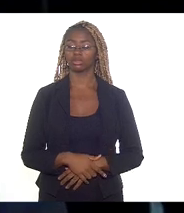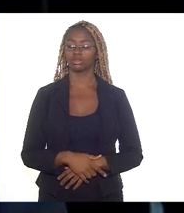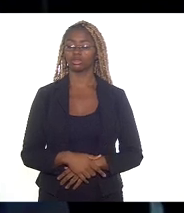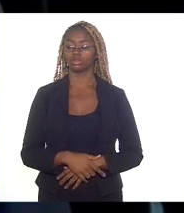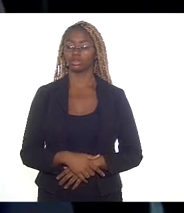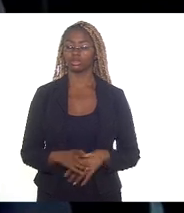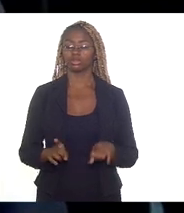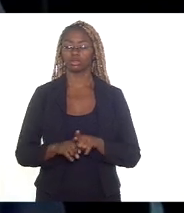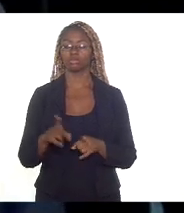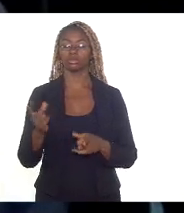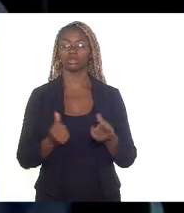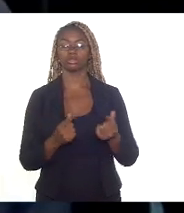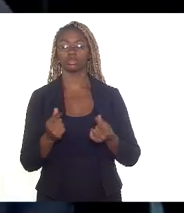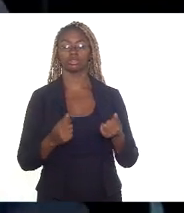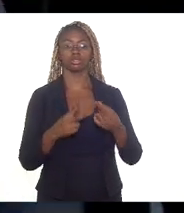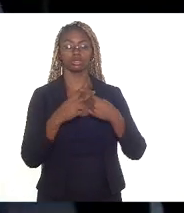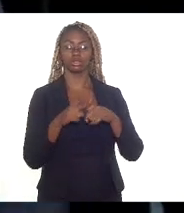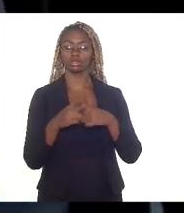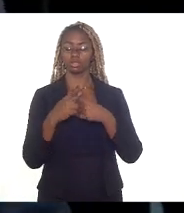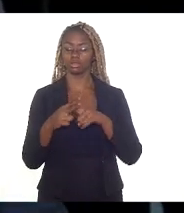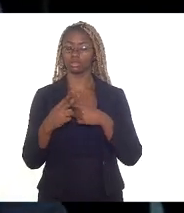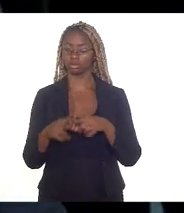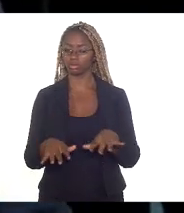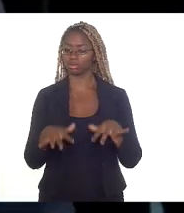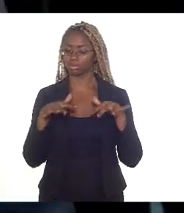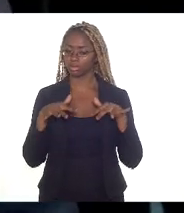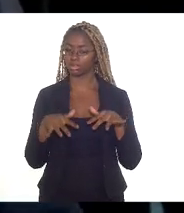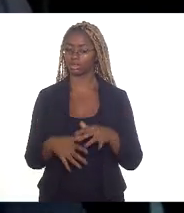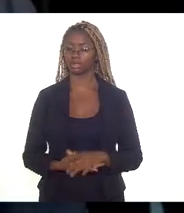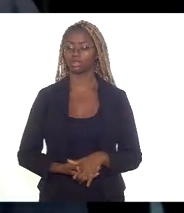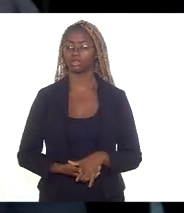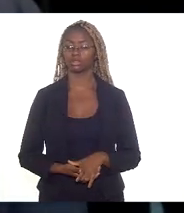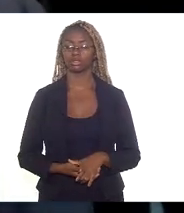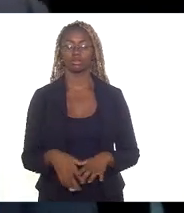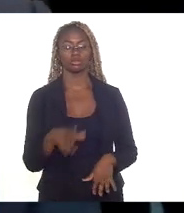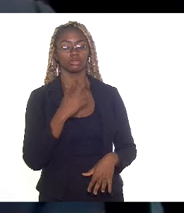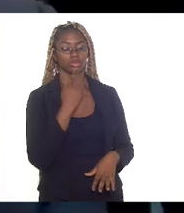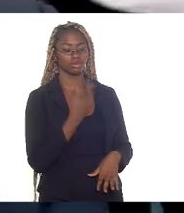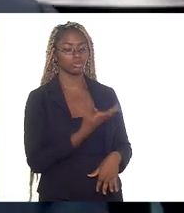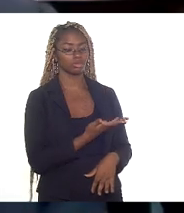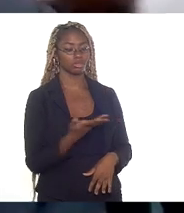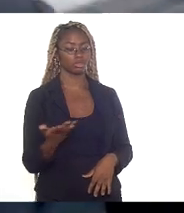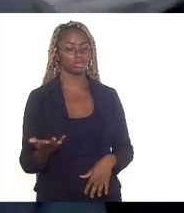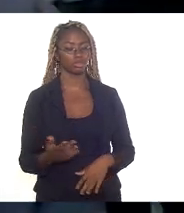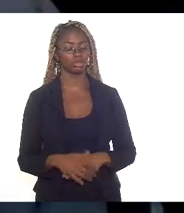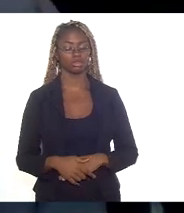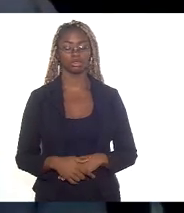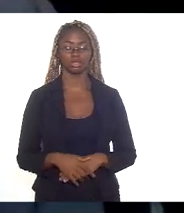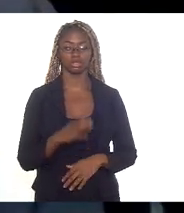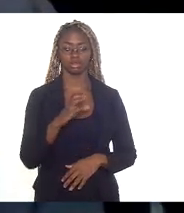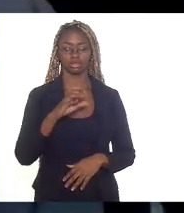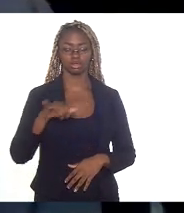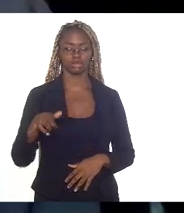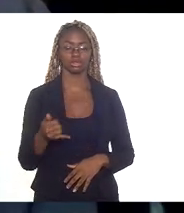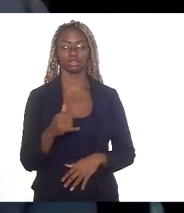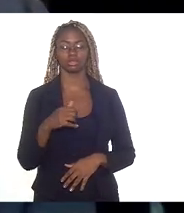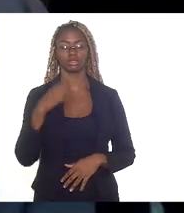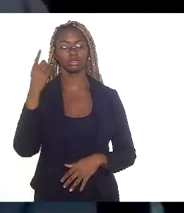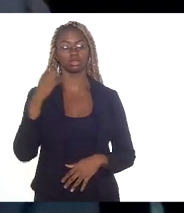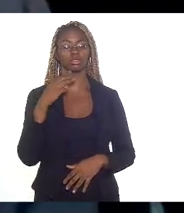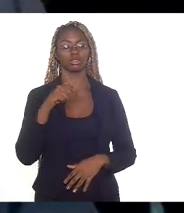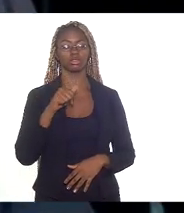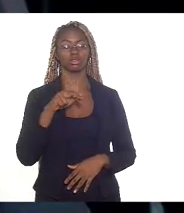e de Orçamento às emendas de plenário. Para emitir parecer pela Comissão de Constituição e Justiça, deputado Márcio